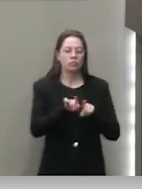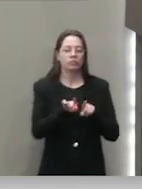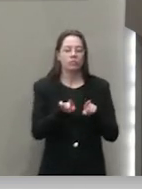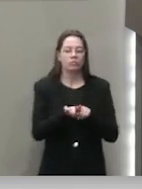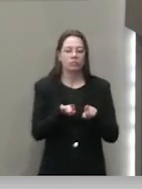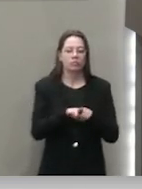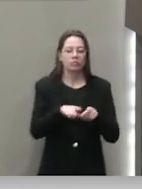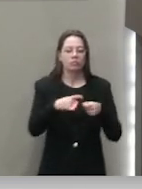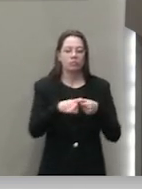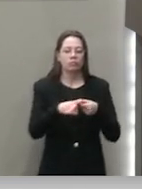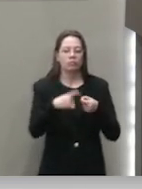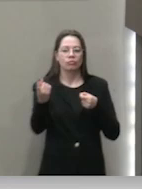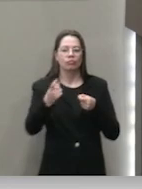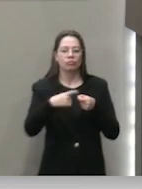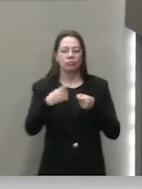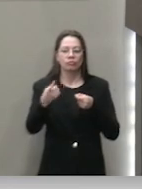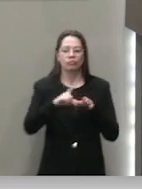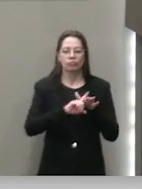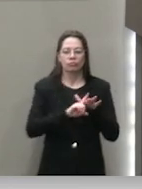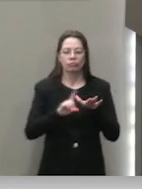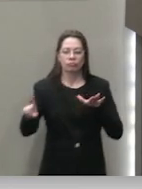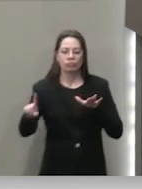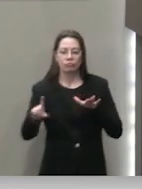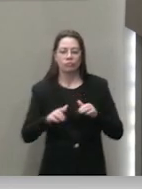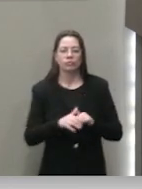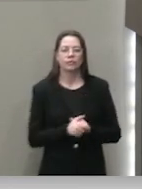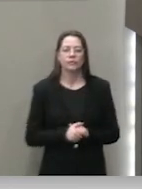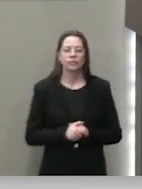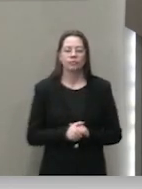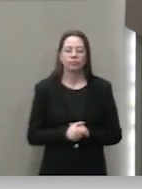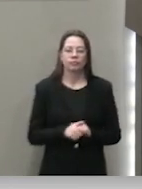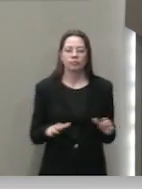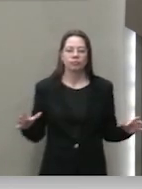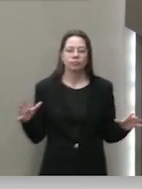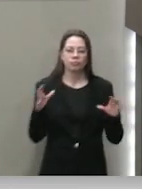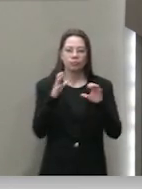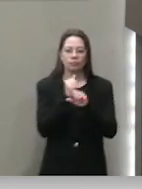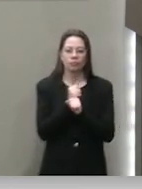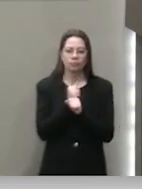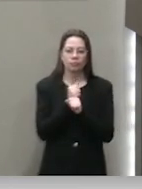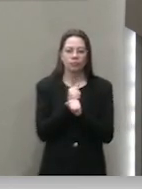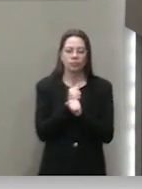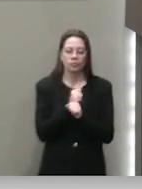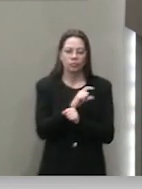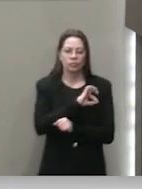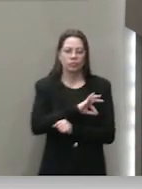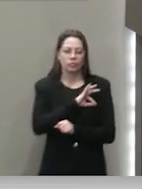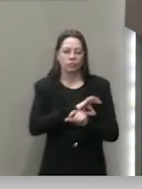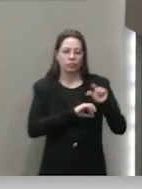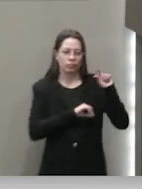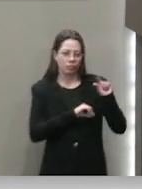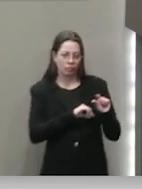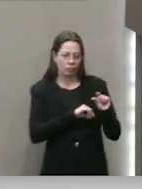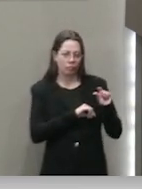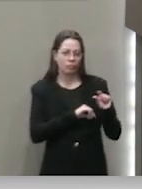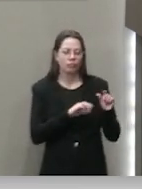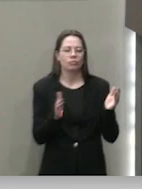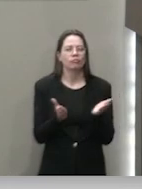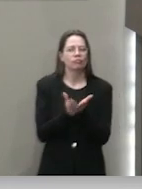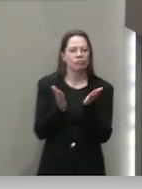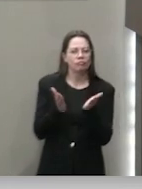a escassez de profissionais. Vamos somar a baixa remuneração, a